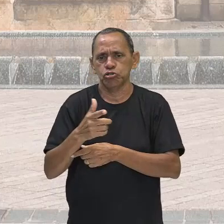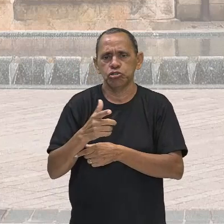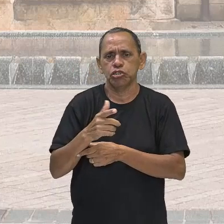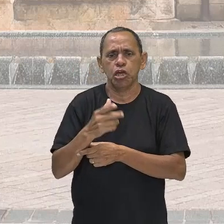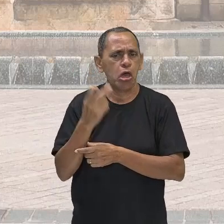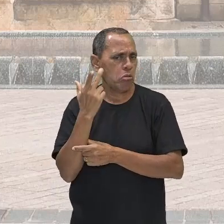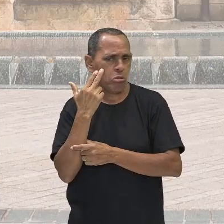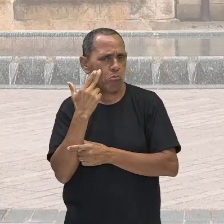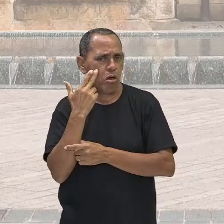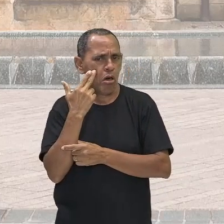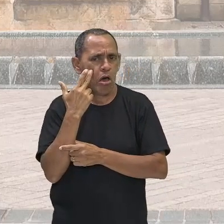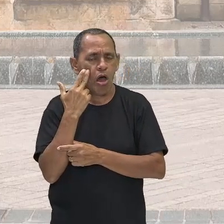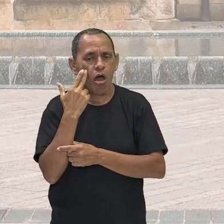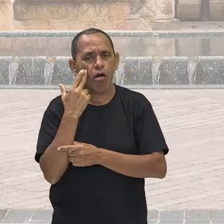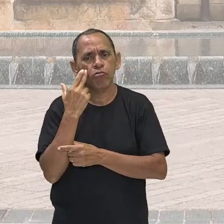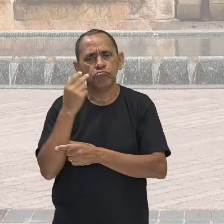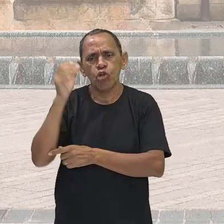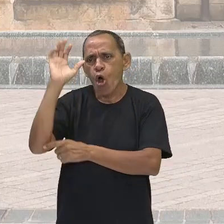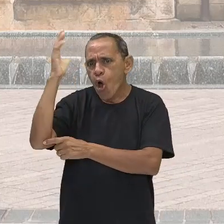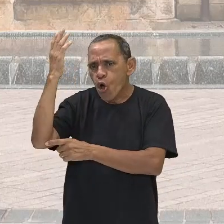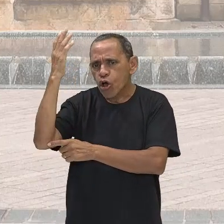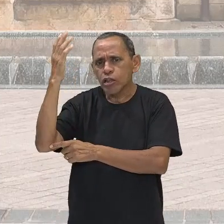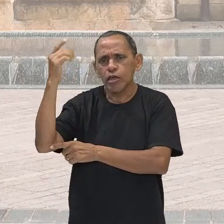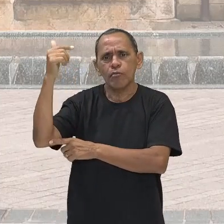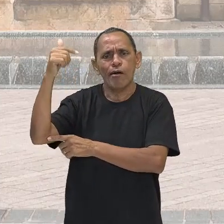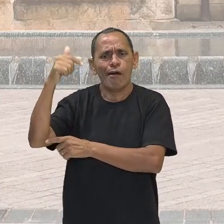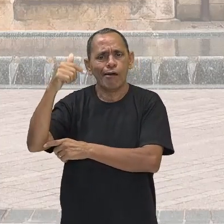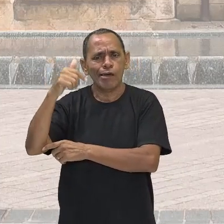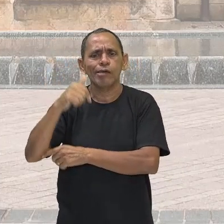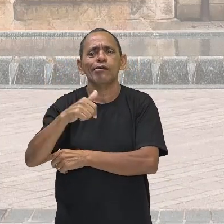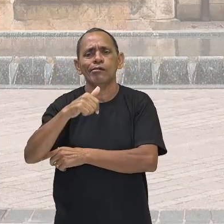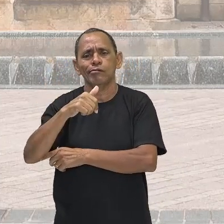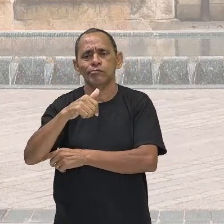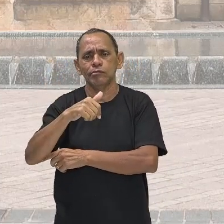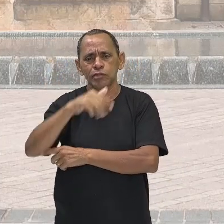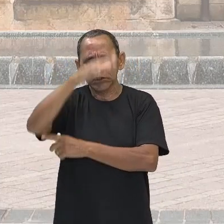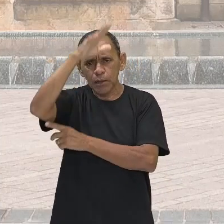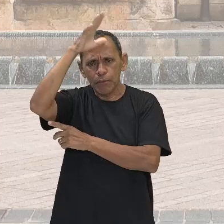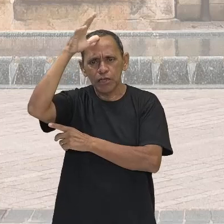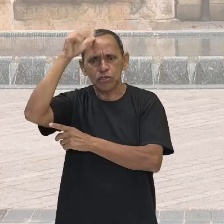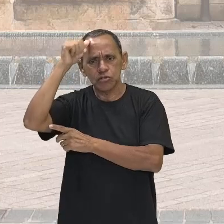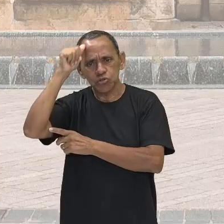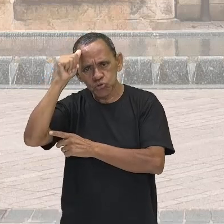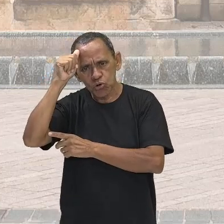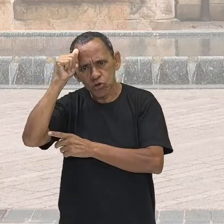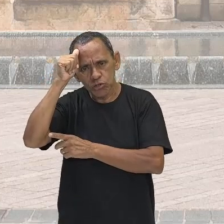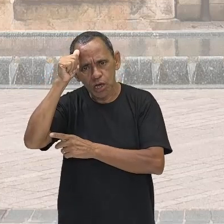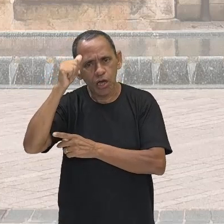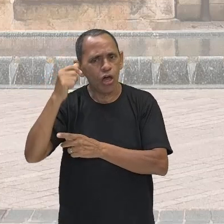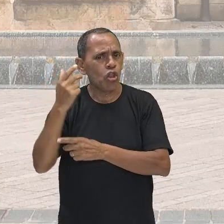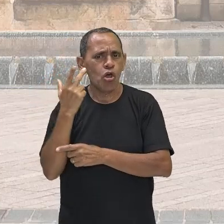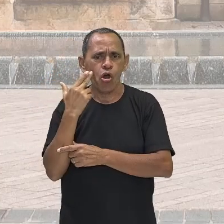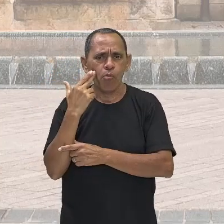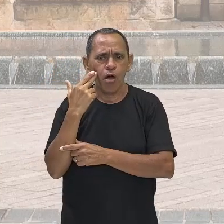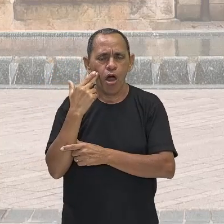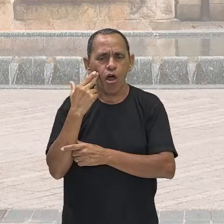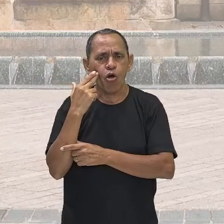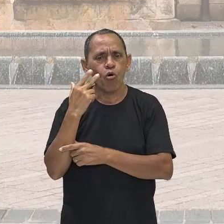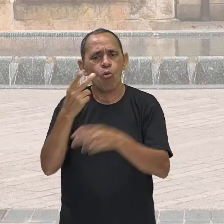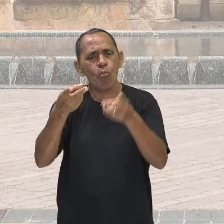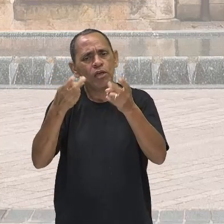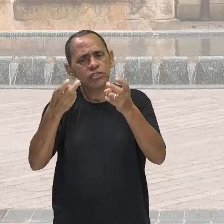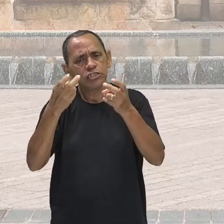clima exige. Nós não andamos normalmente todo encapados. Percebam que a consciência coletiva de